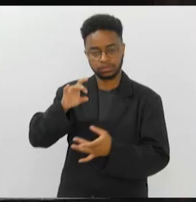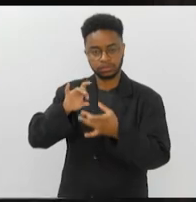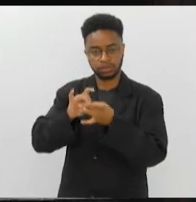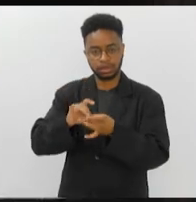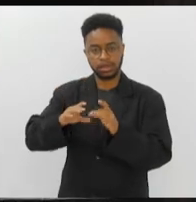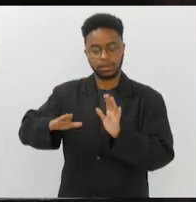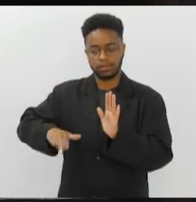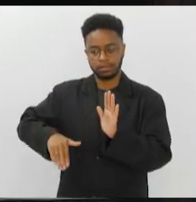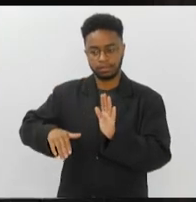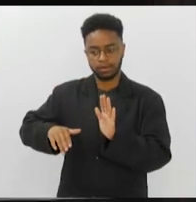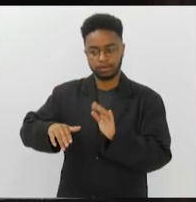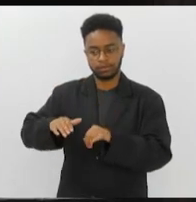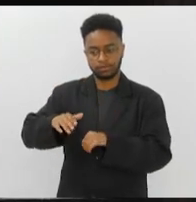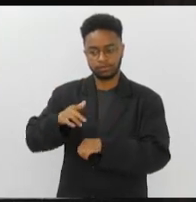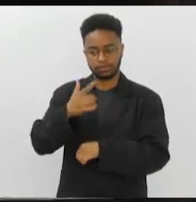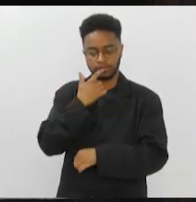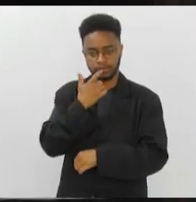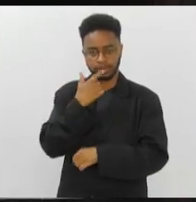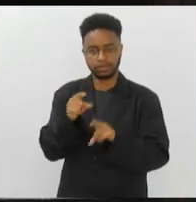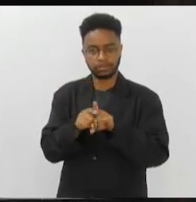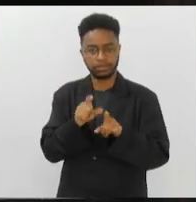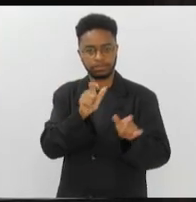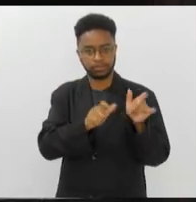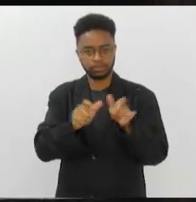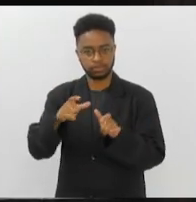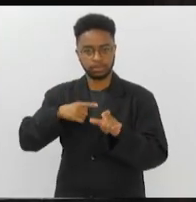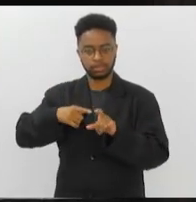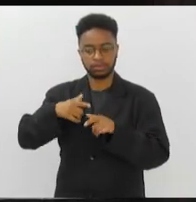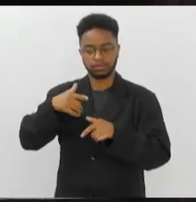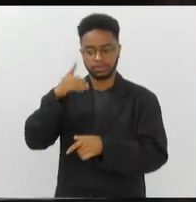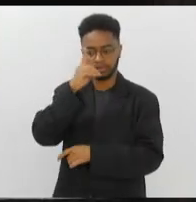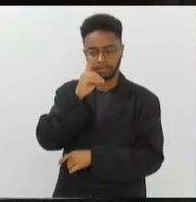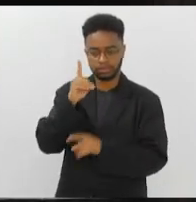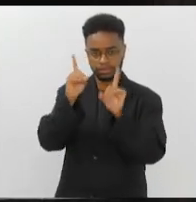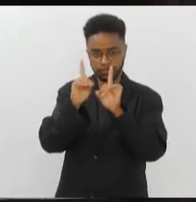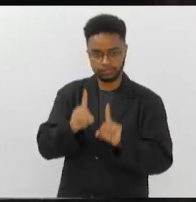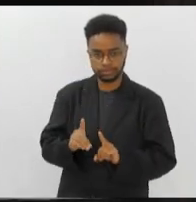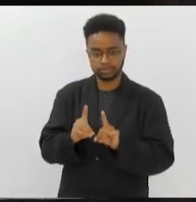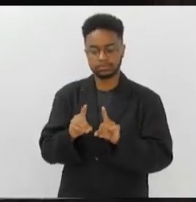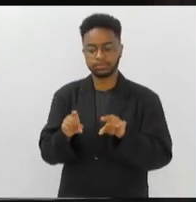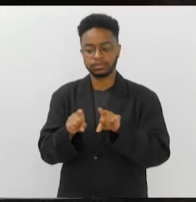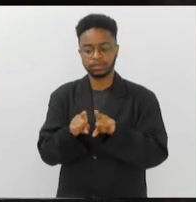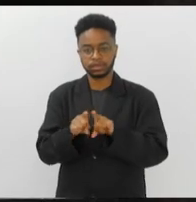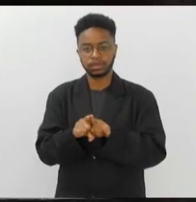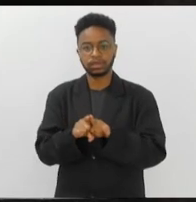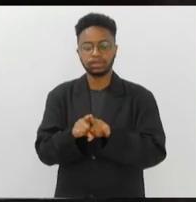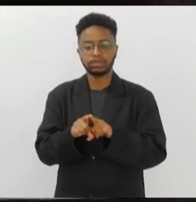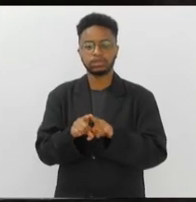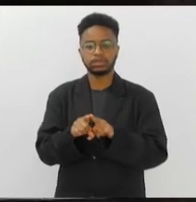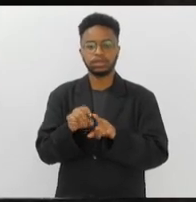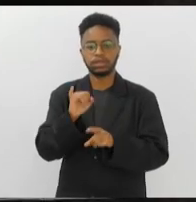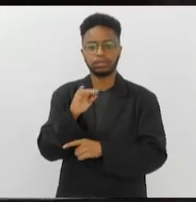Vermelha, pessoas com deficiência física, com deficiência visual, do Instituto Benjamin Constant,